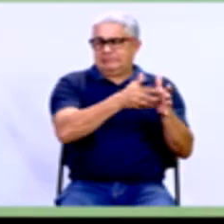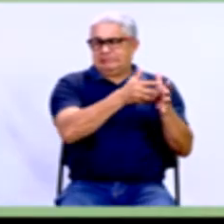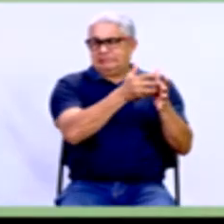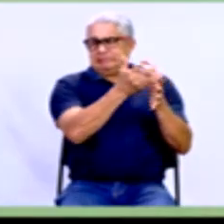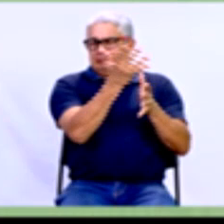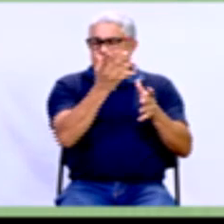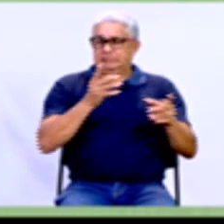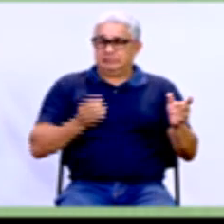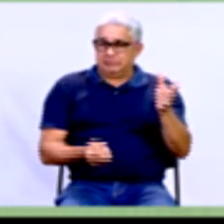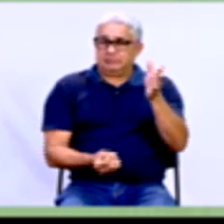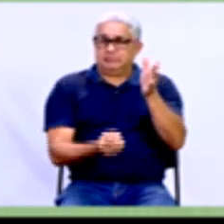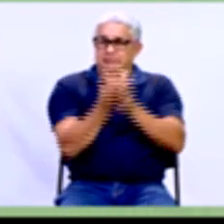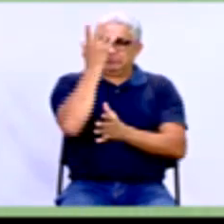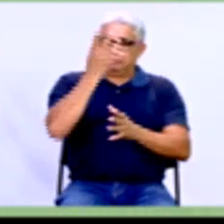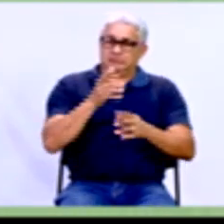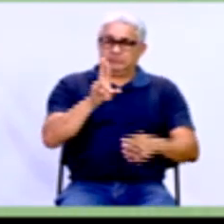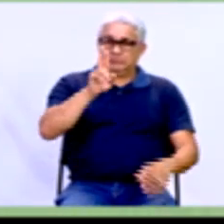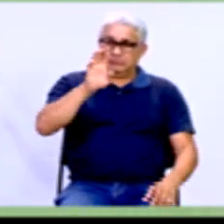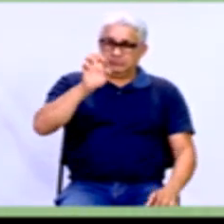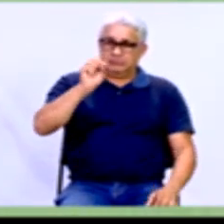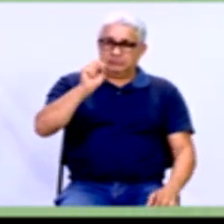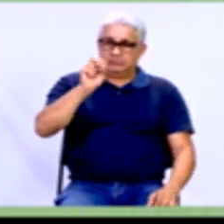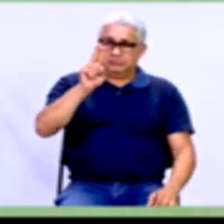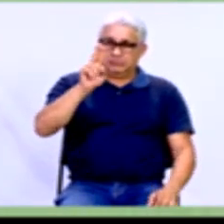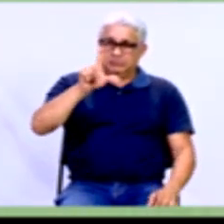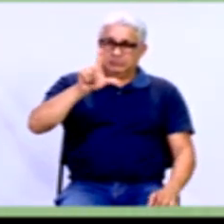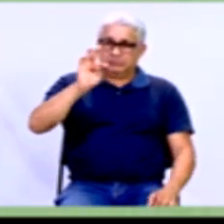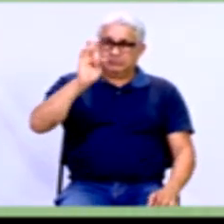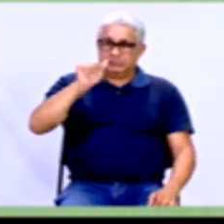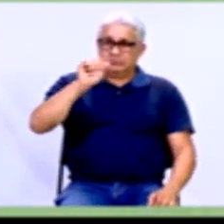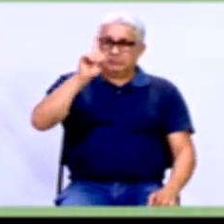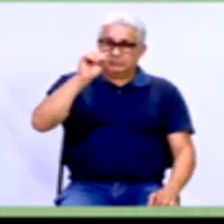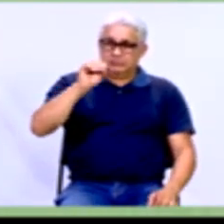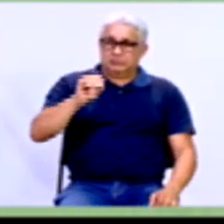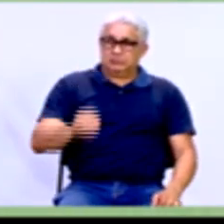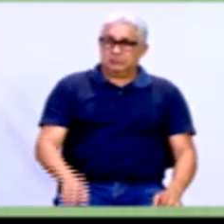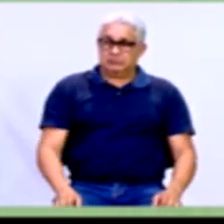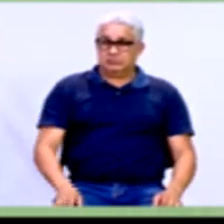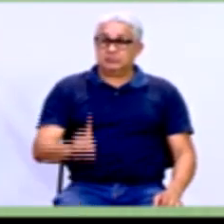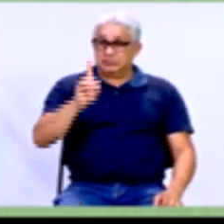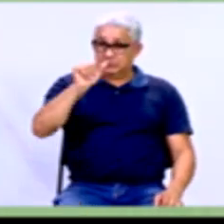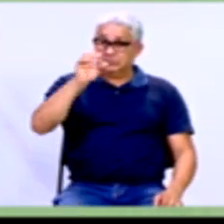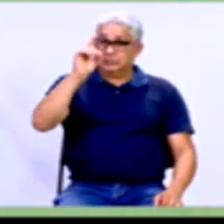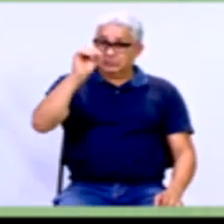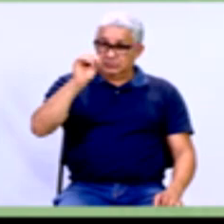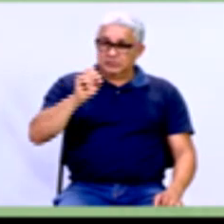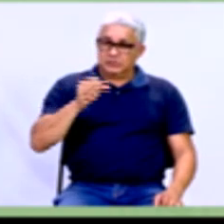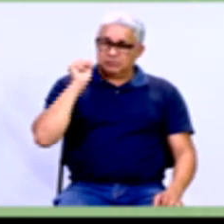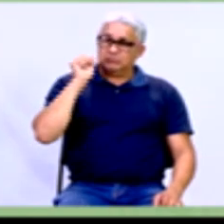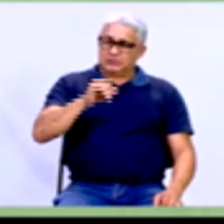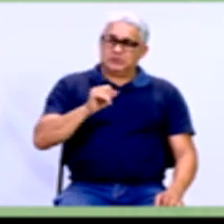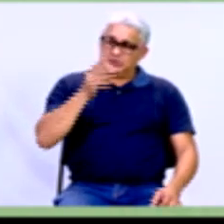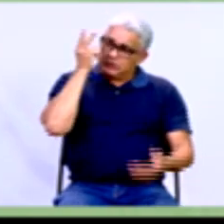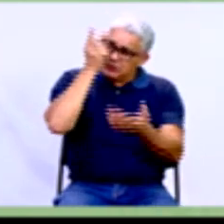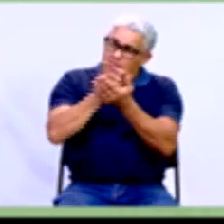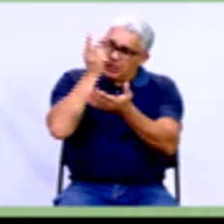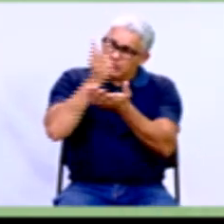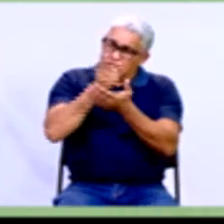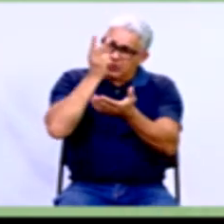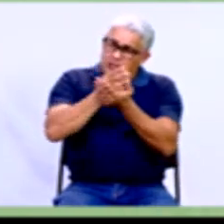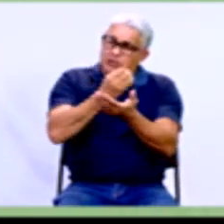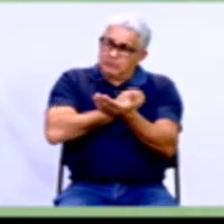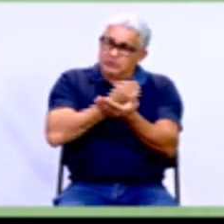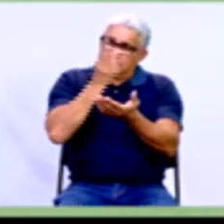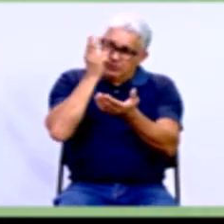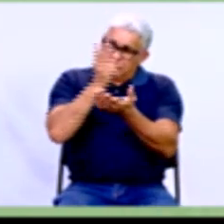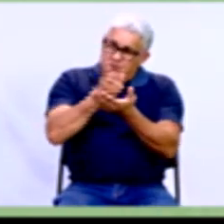do resultado. É o que eu estou falando, a gente se baseia bastante no dado para falar isso. Se a gente jogar muitas vezes o dado, vai chegar uma hora que ele vai